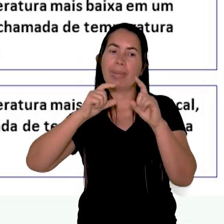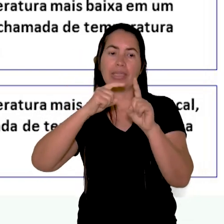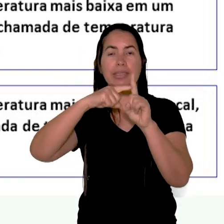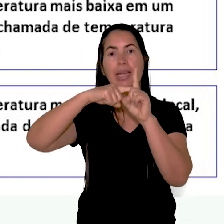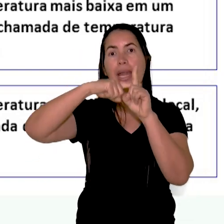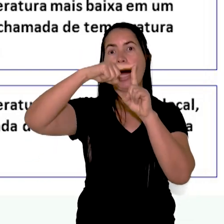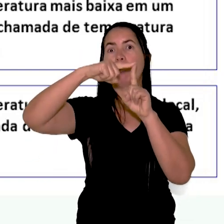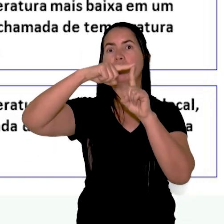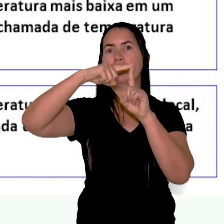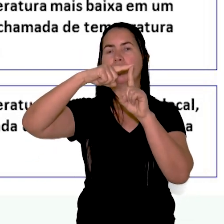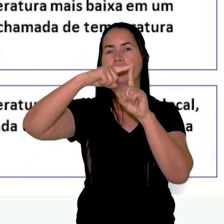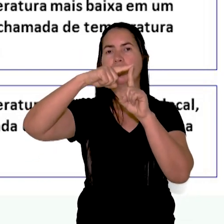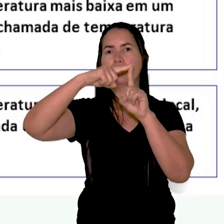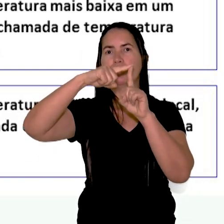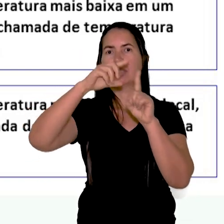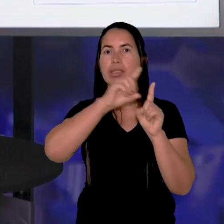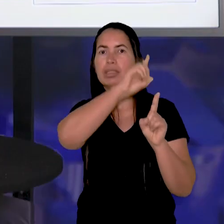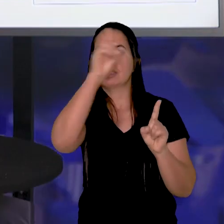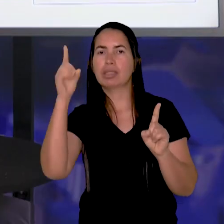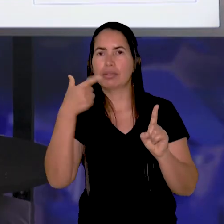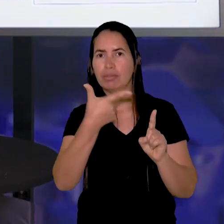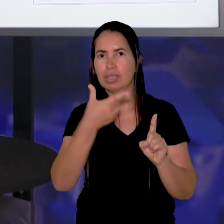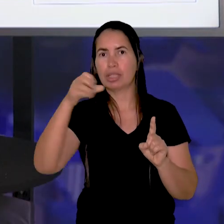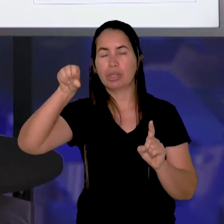de julho em nossa cidade?